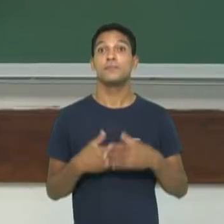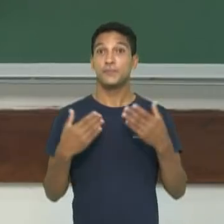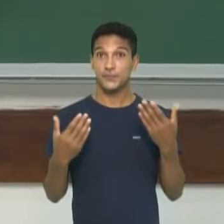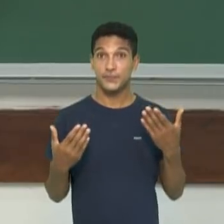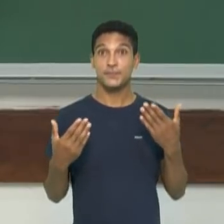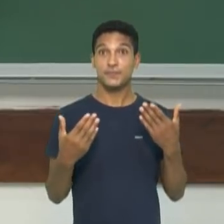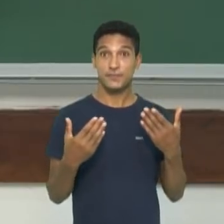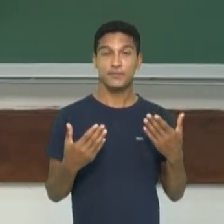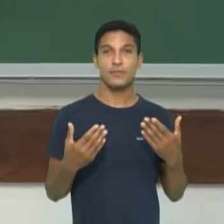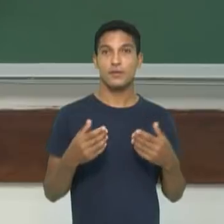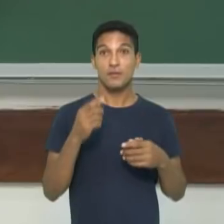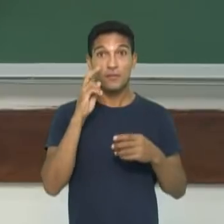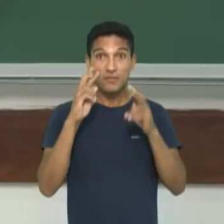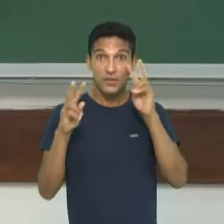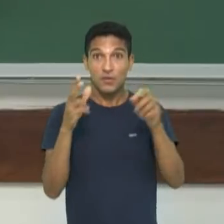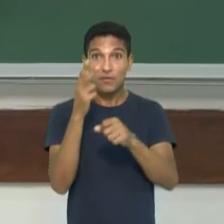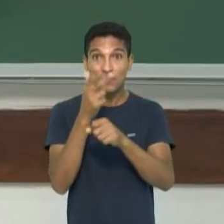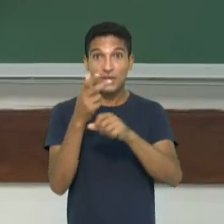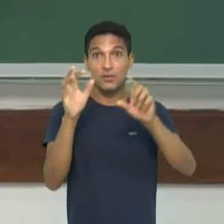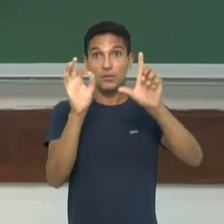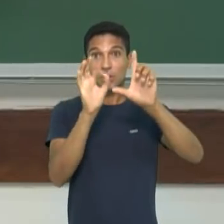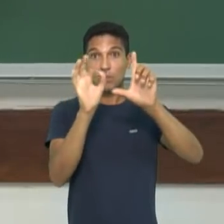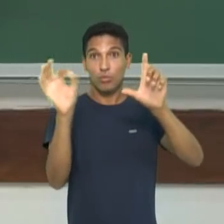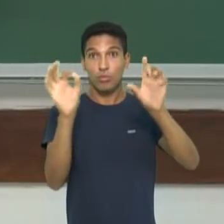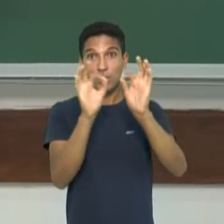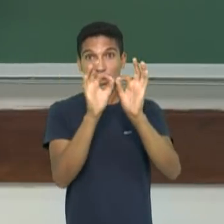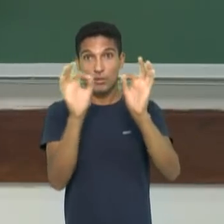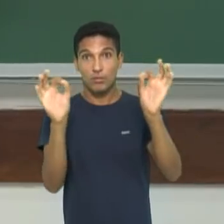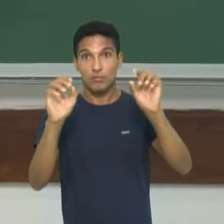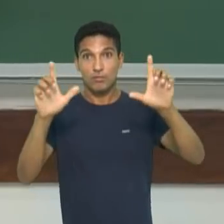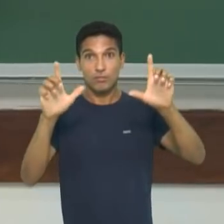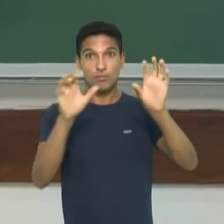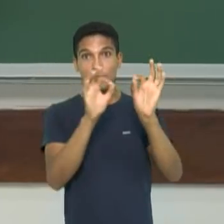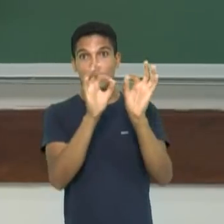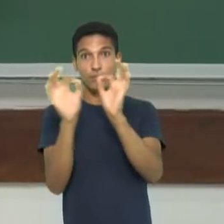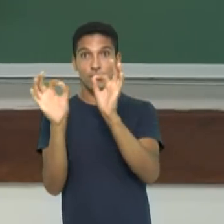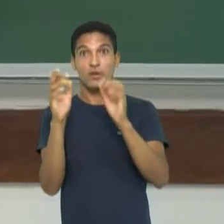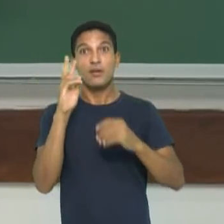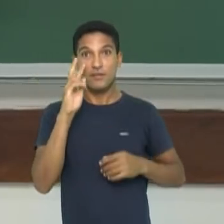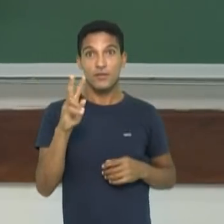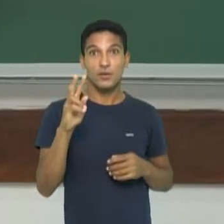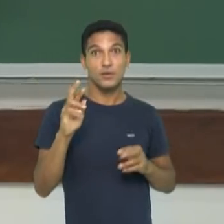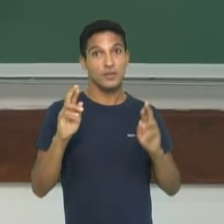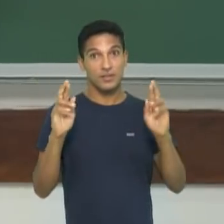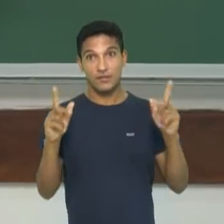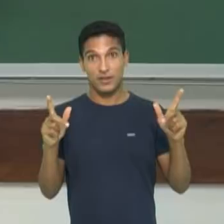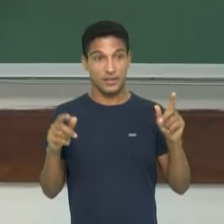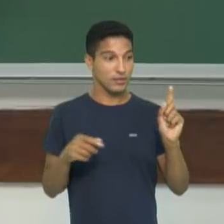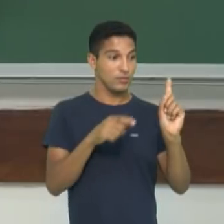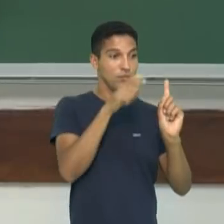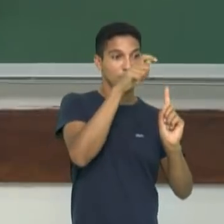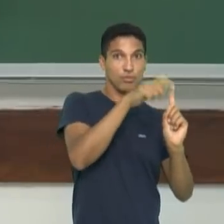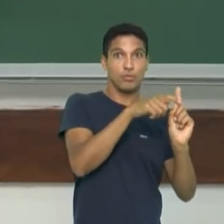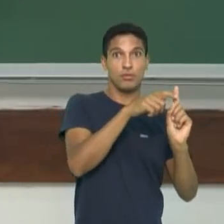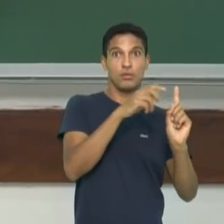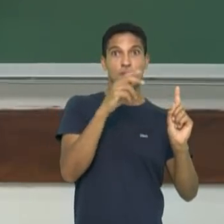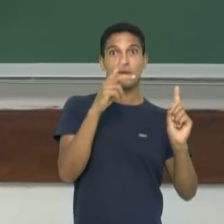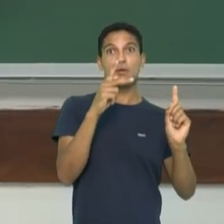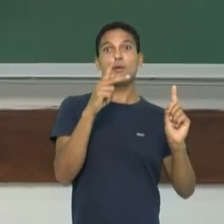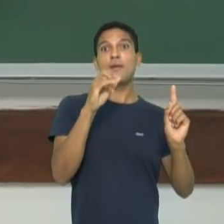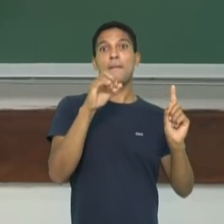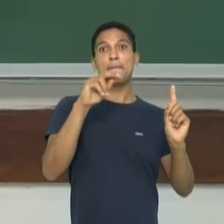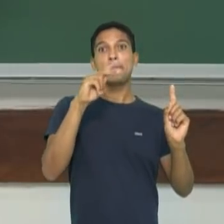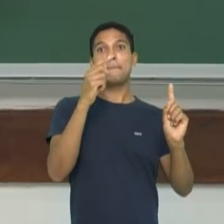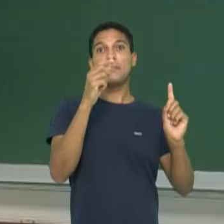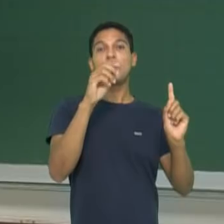Então, galera, bacana, né? Viram a diferença entre o tropeiro peão e o tropeiro dono da tropa? Bacana? Então,